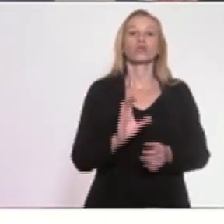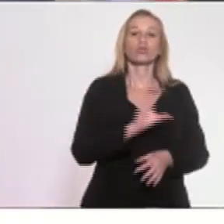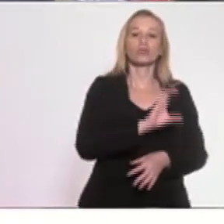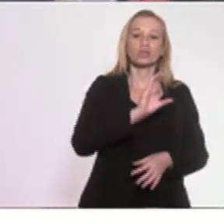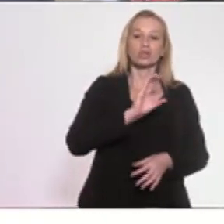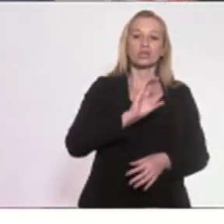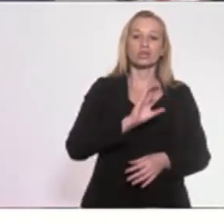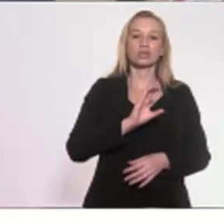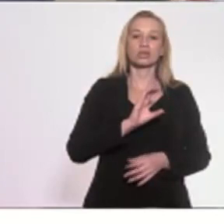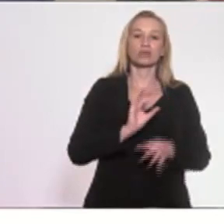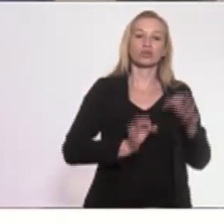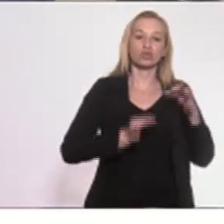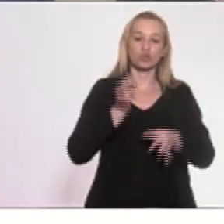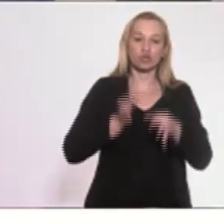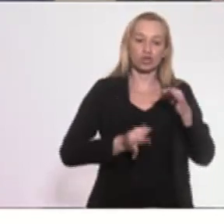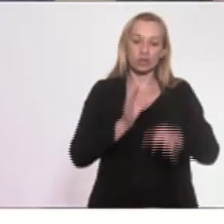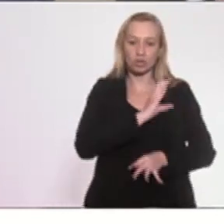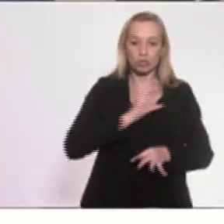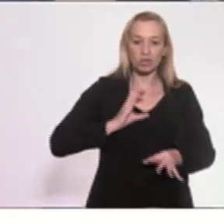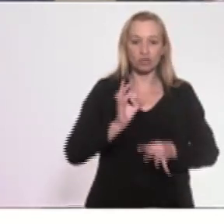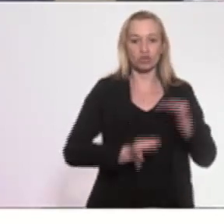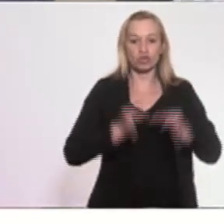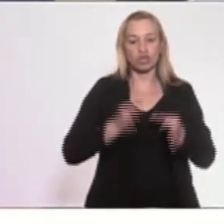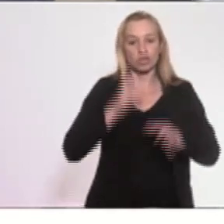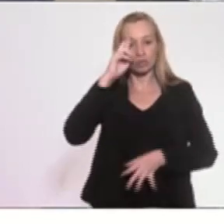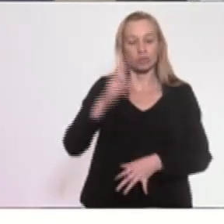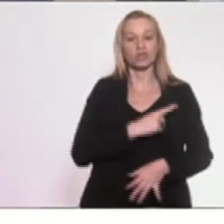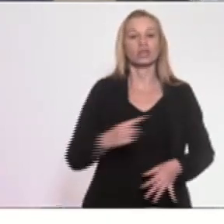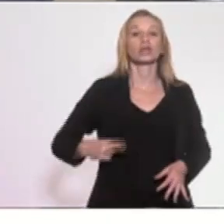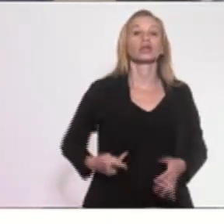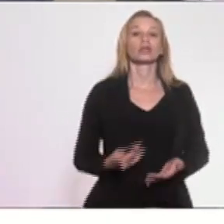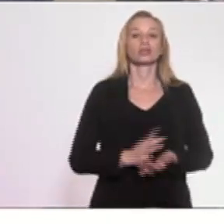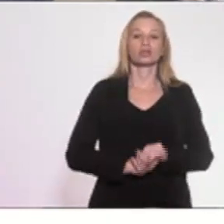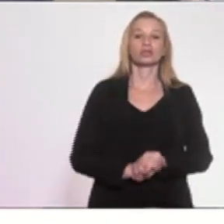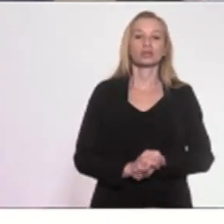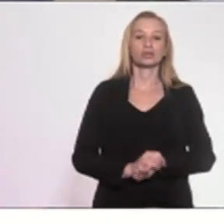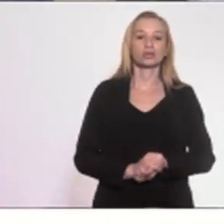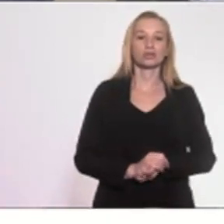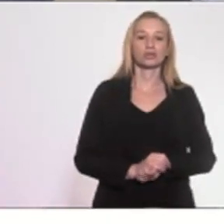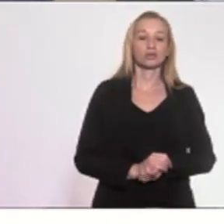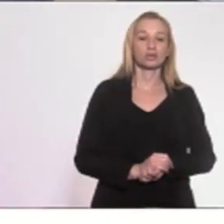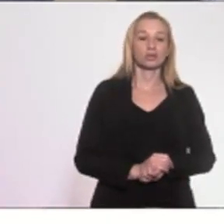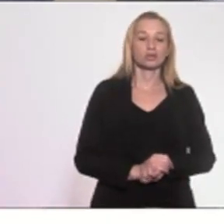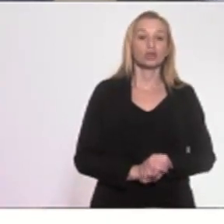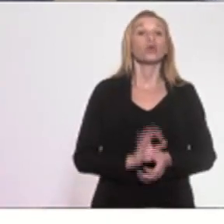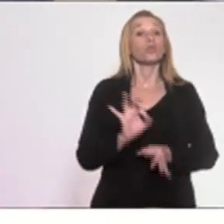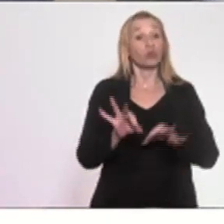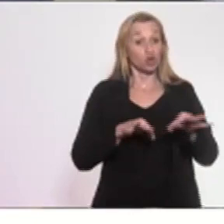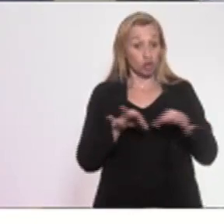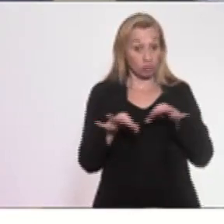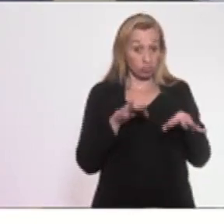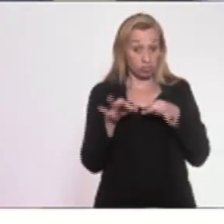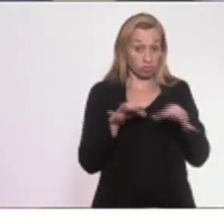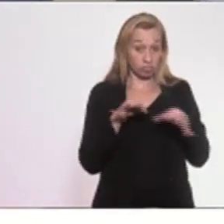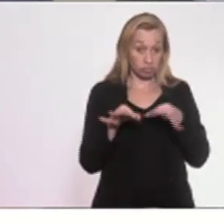presidente. Então... Eu quero dar exarar o parecer. Senhor presidente, o projeto...